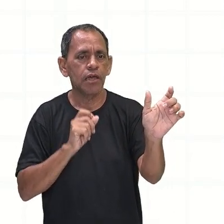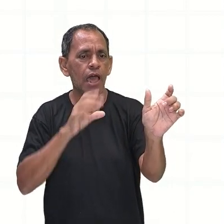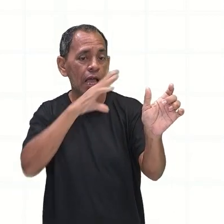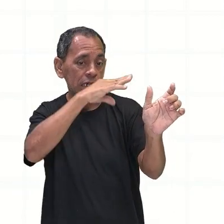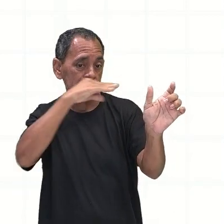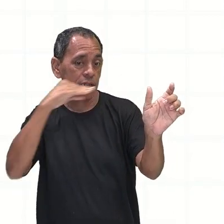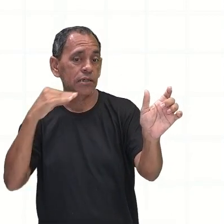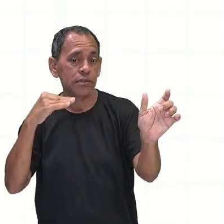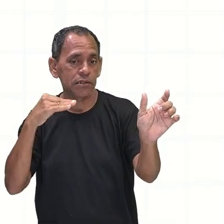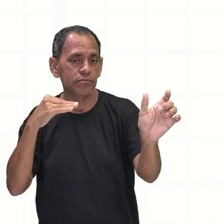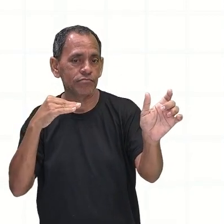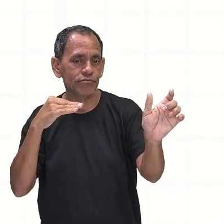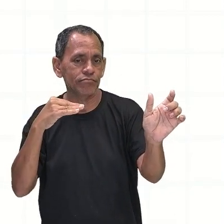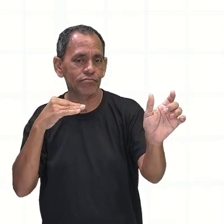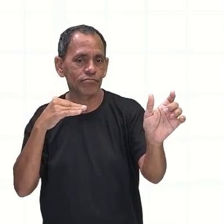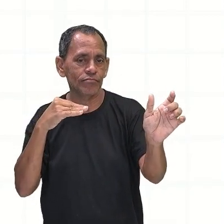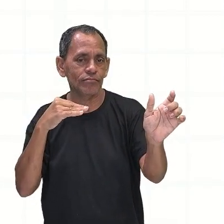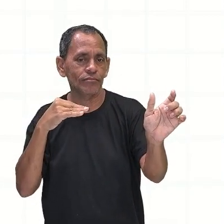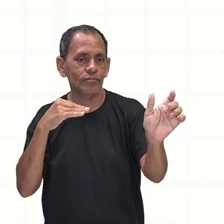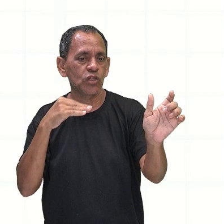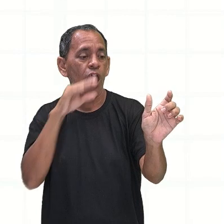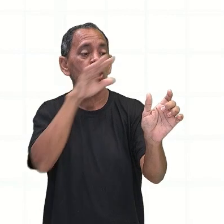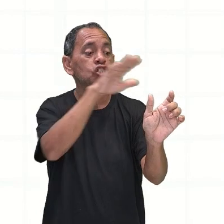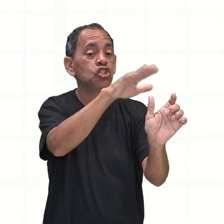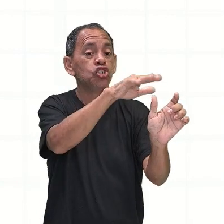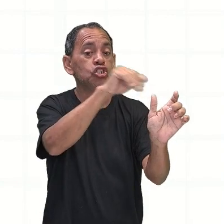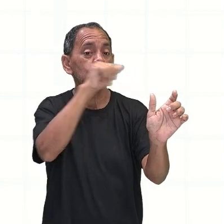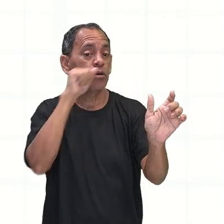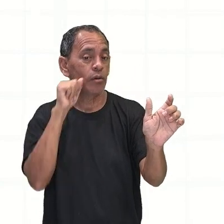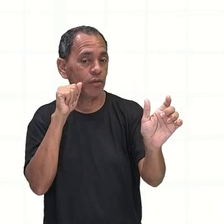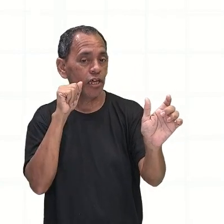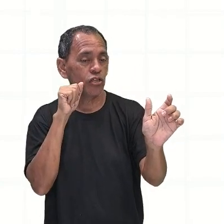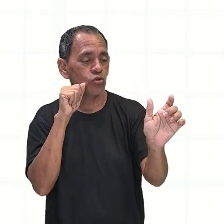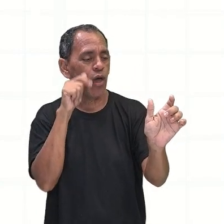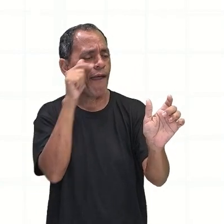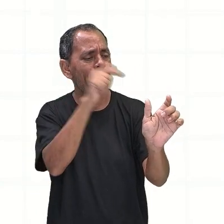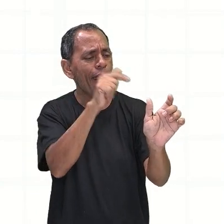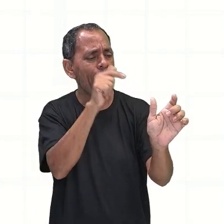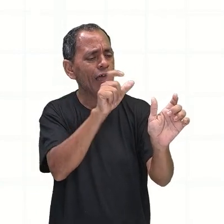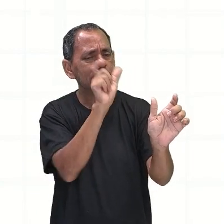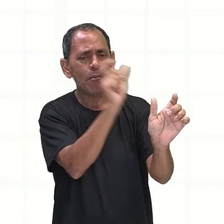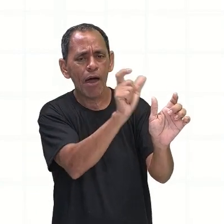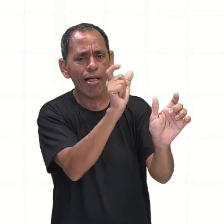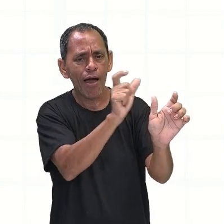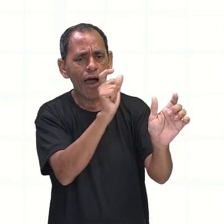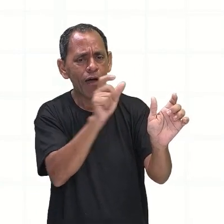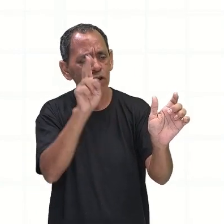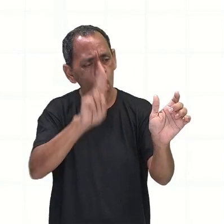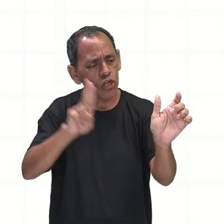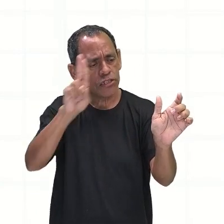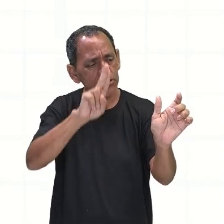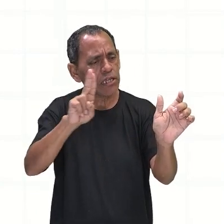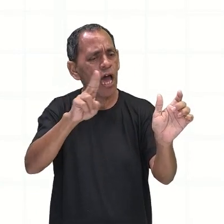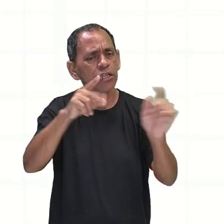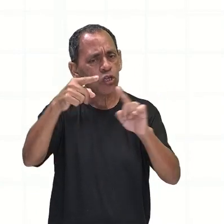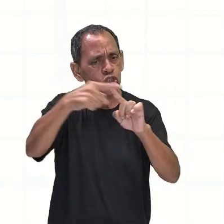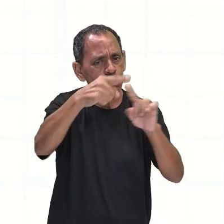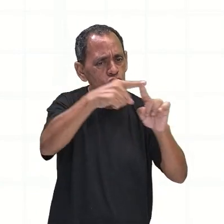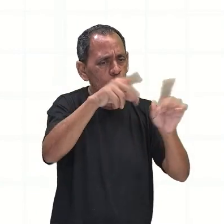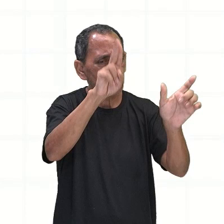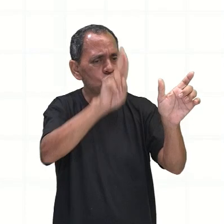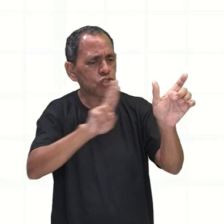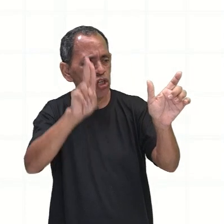criança, certo? Então, esse é o nosso vocativo, certo? O termo que nós usamos para fazer